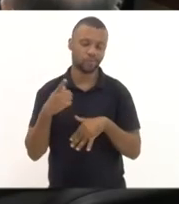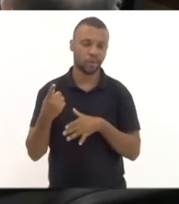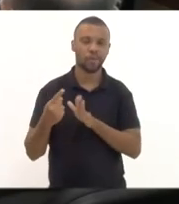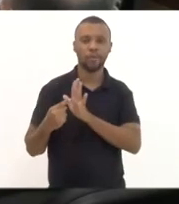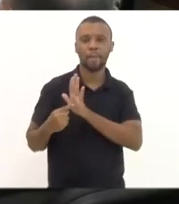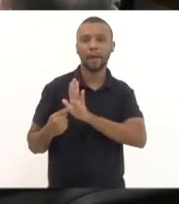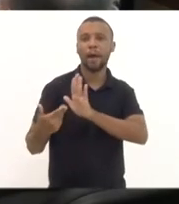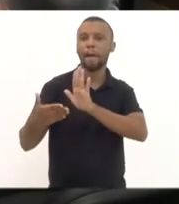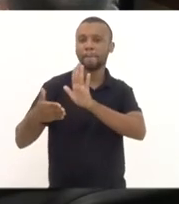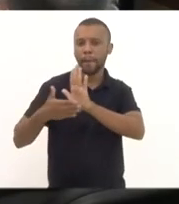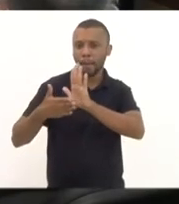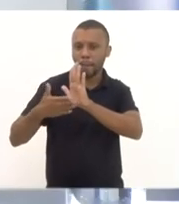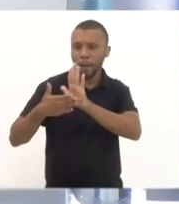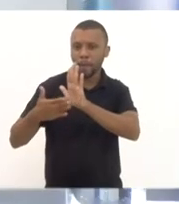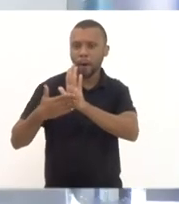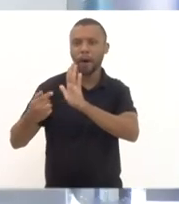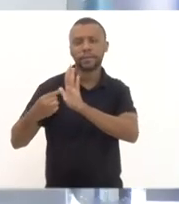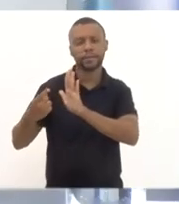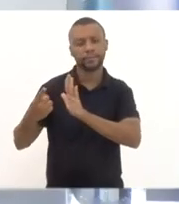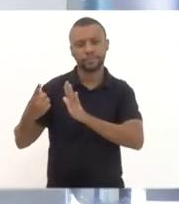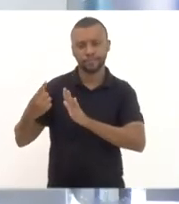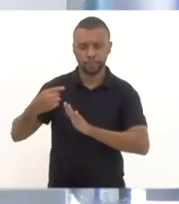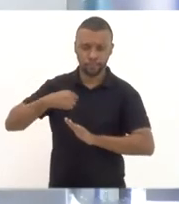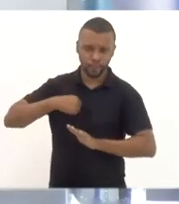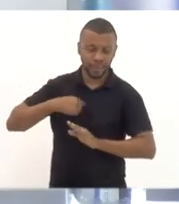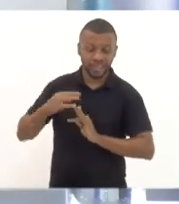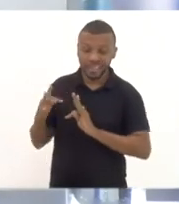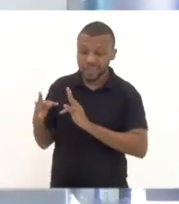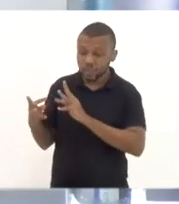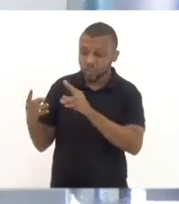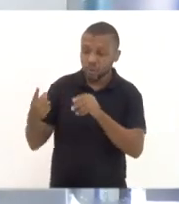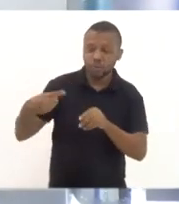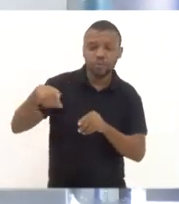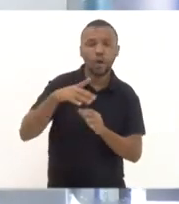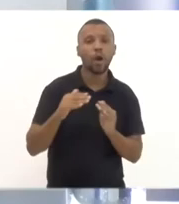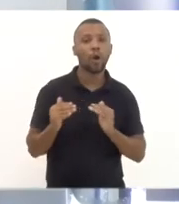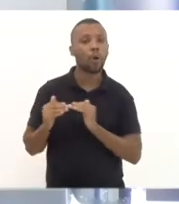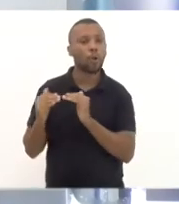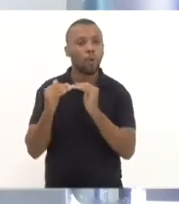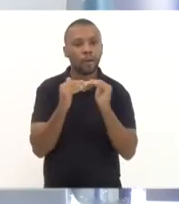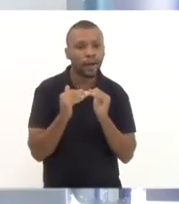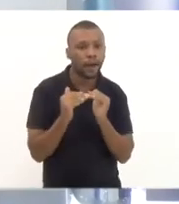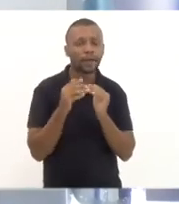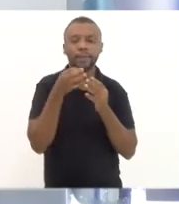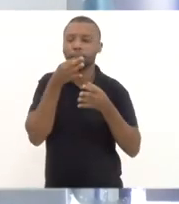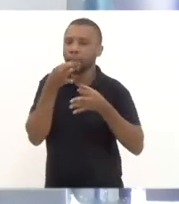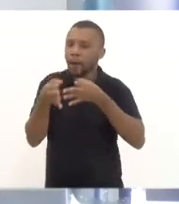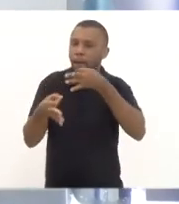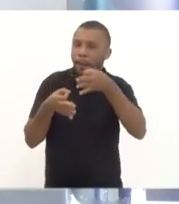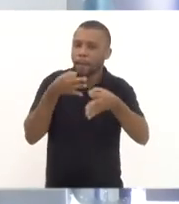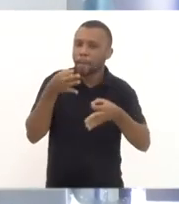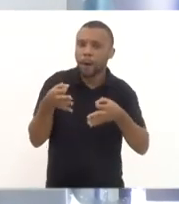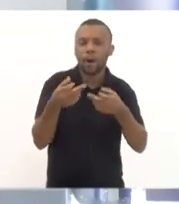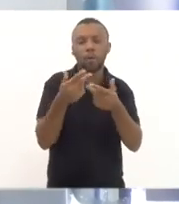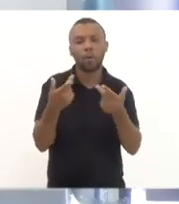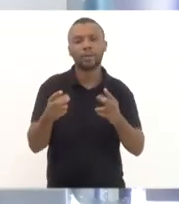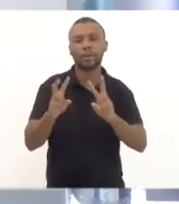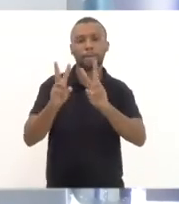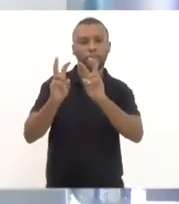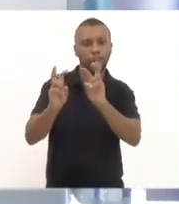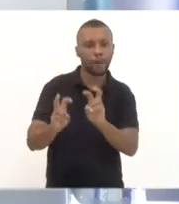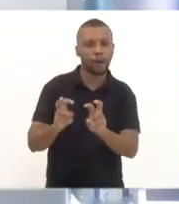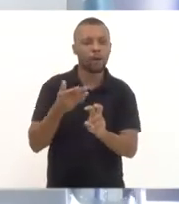proposta aqui por mim todos concordaram e acrescentaram coisas que vão até